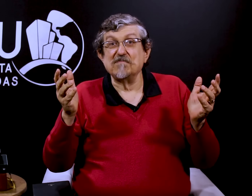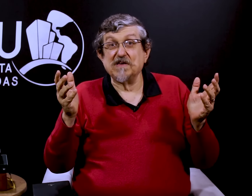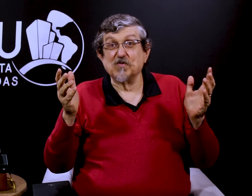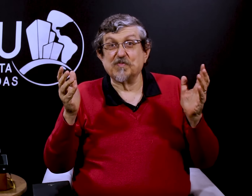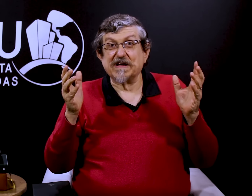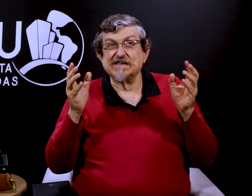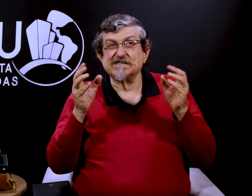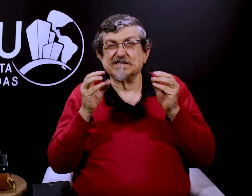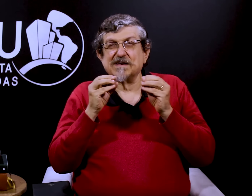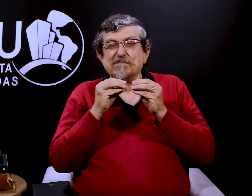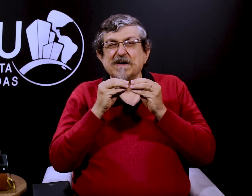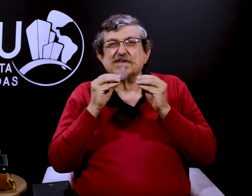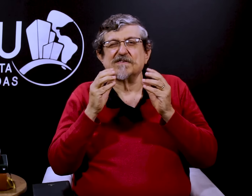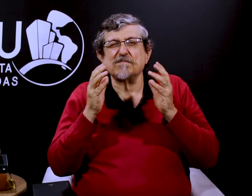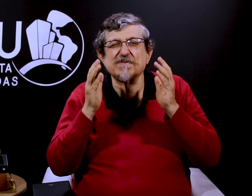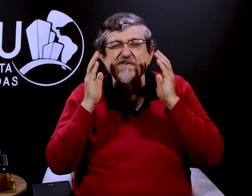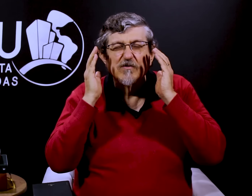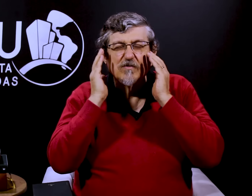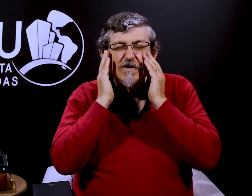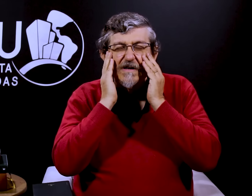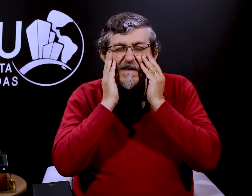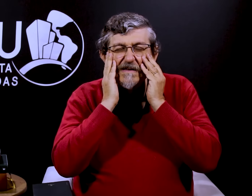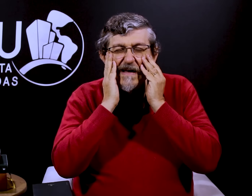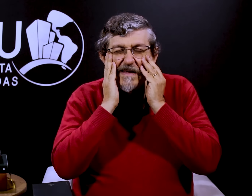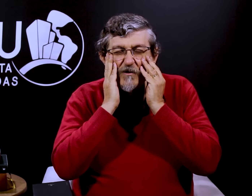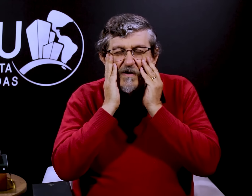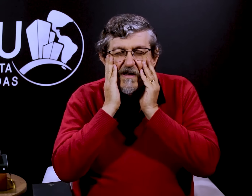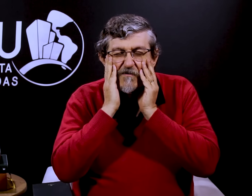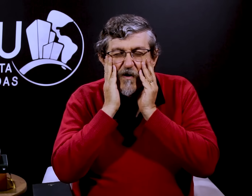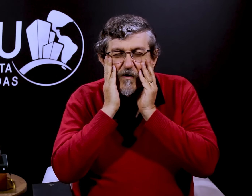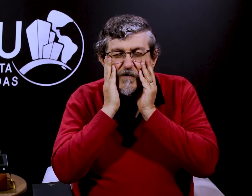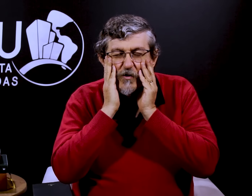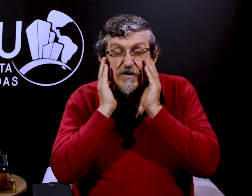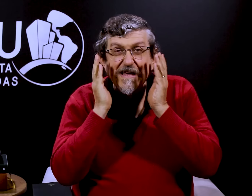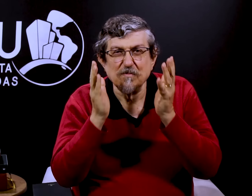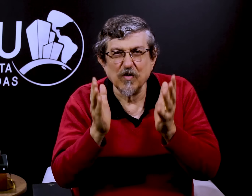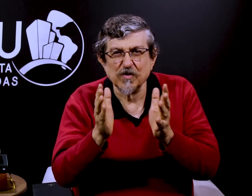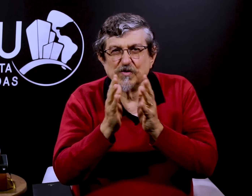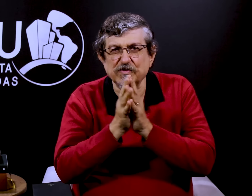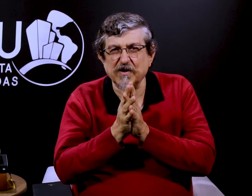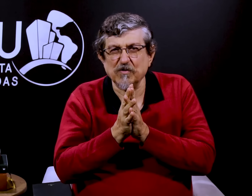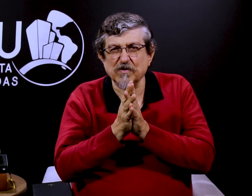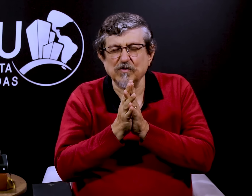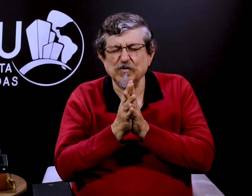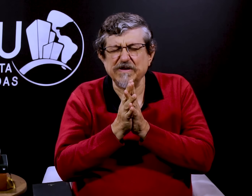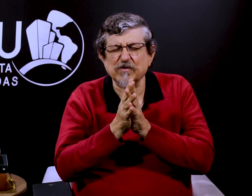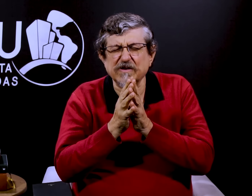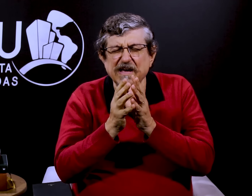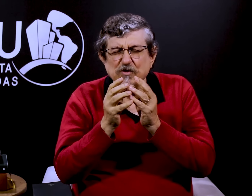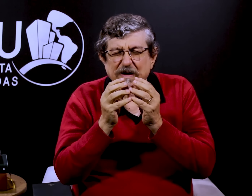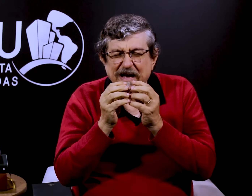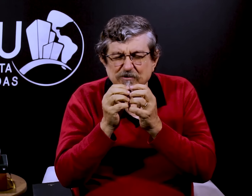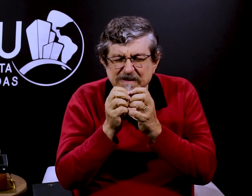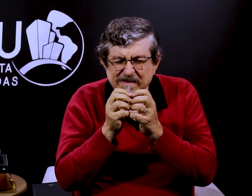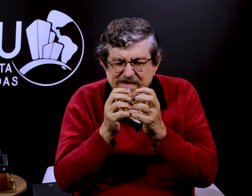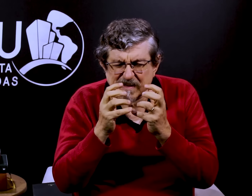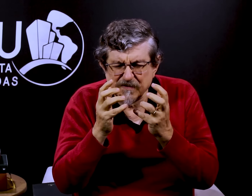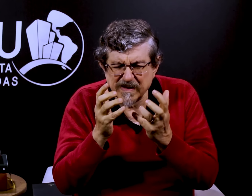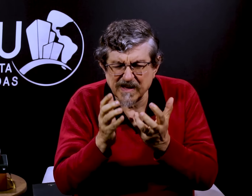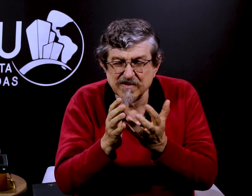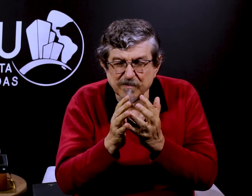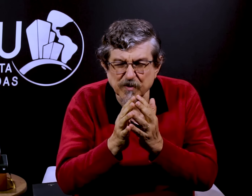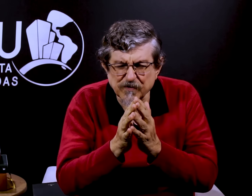esse caminho para essa percepção daquilo que envolve o temor do Senhor. O Deus que é adorado